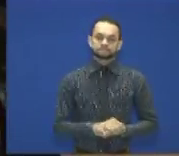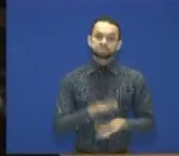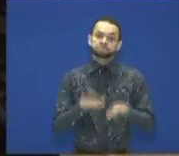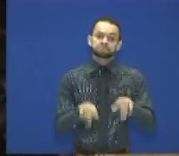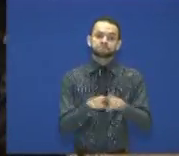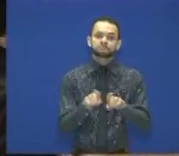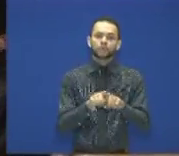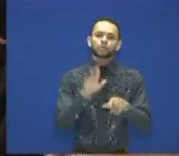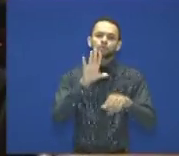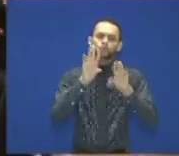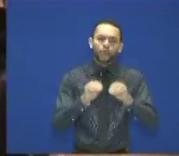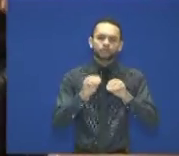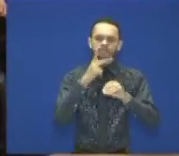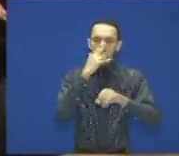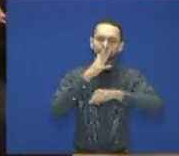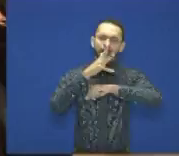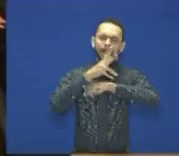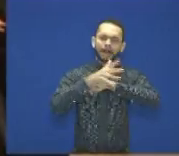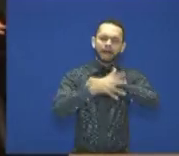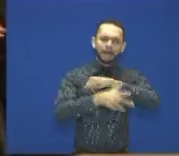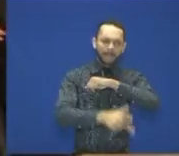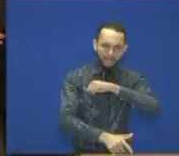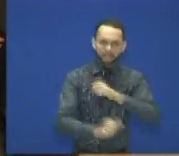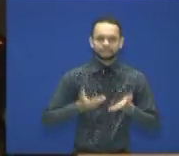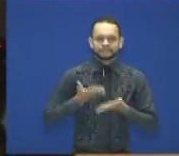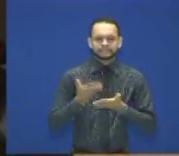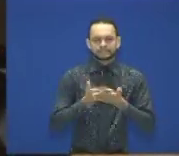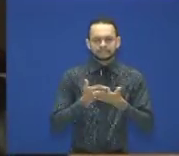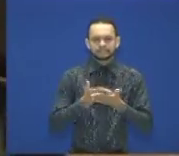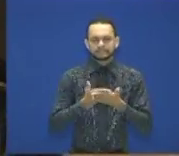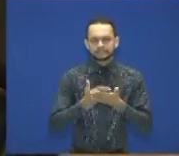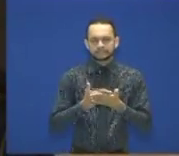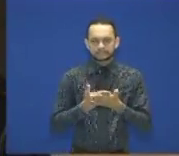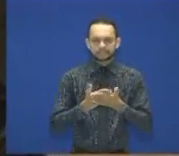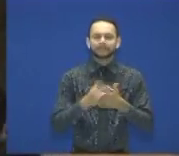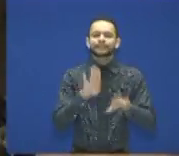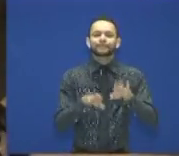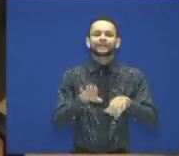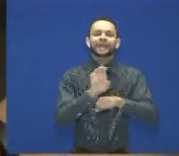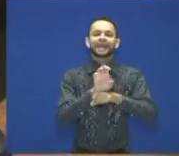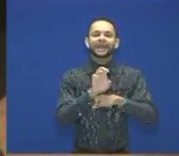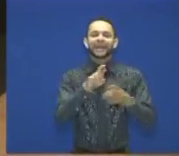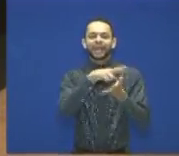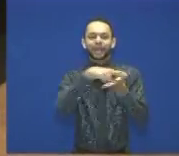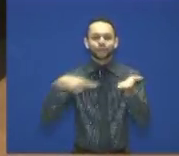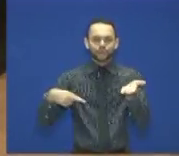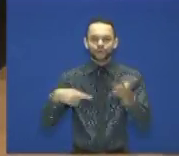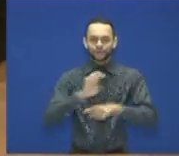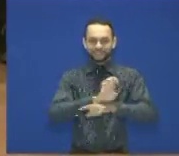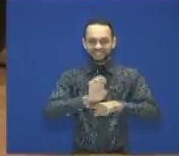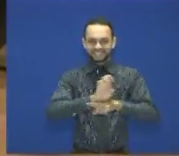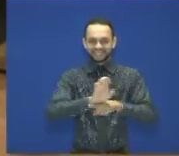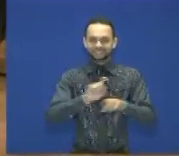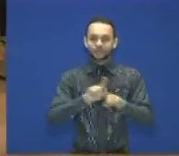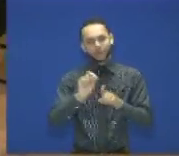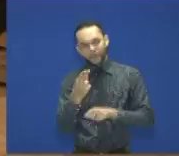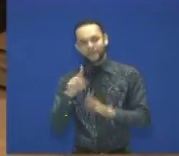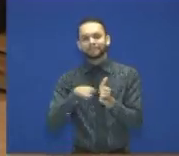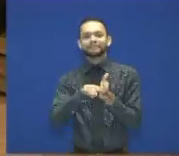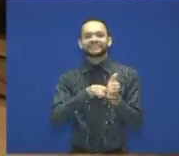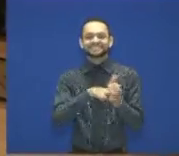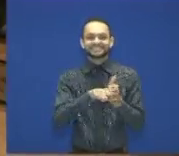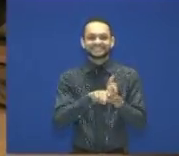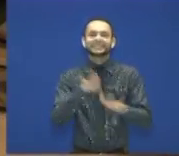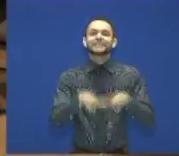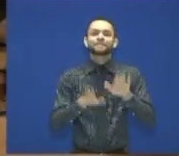passou, estudando para uma prova ou escrevendo um relatório de estágio ou pesquisa. A dificuldade financeira de um dado momento precisar